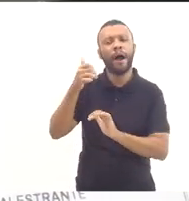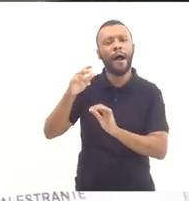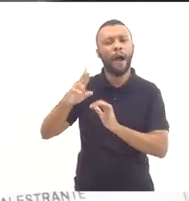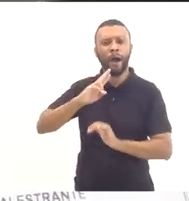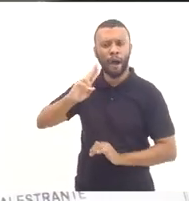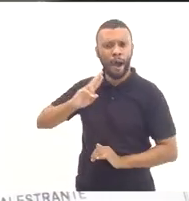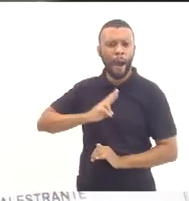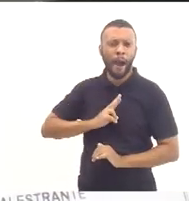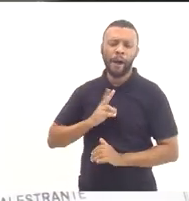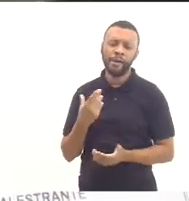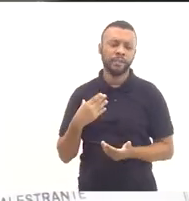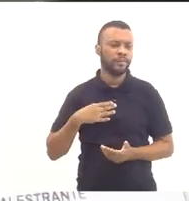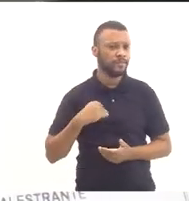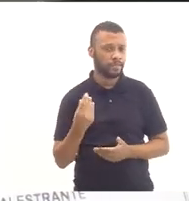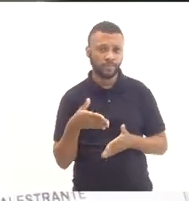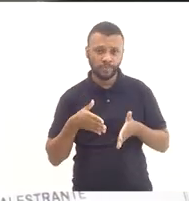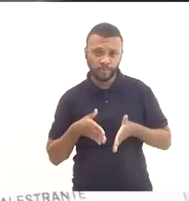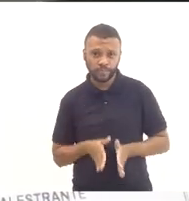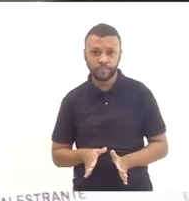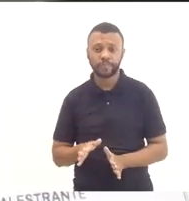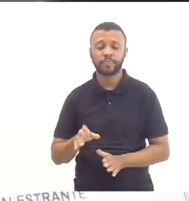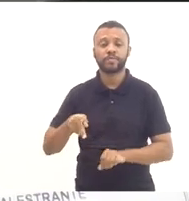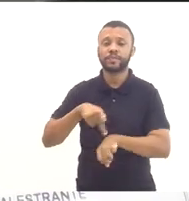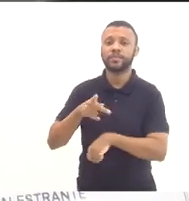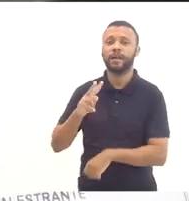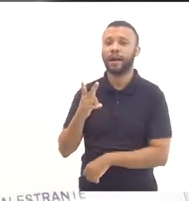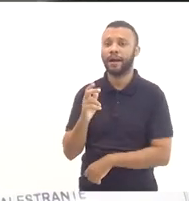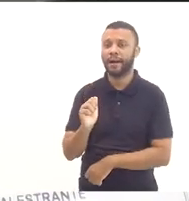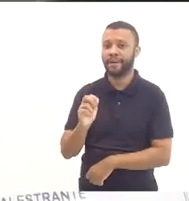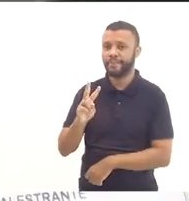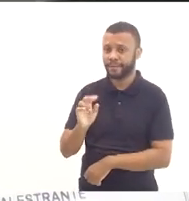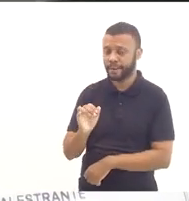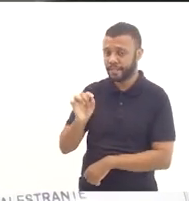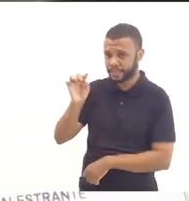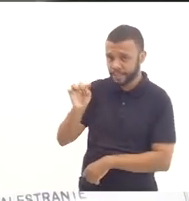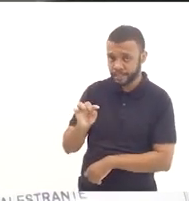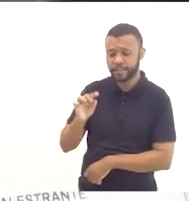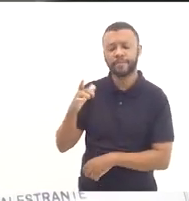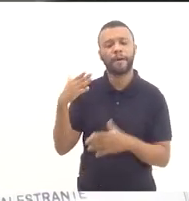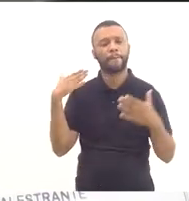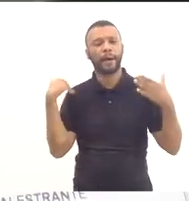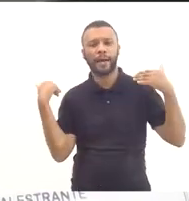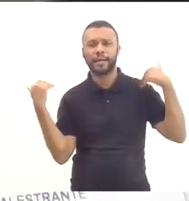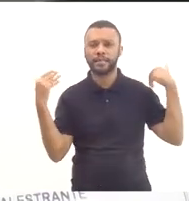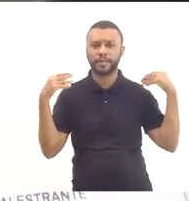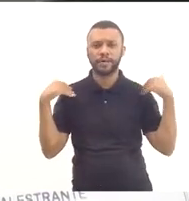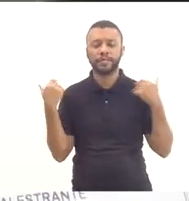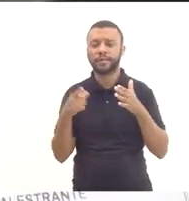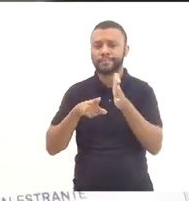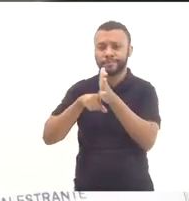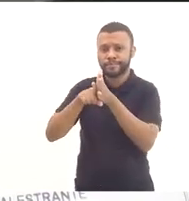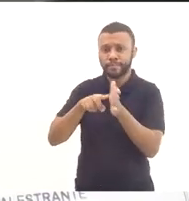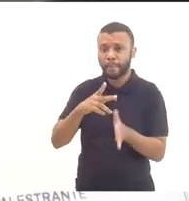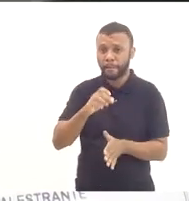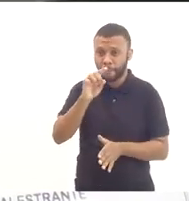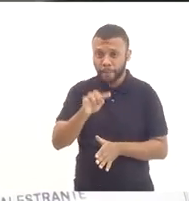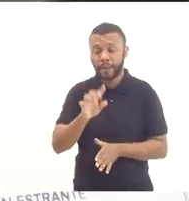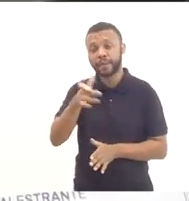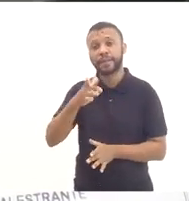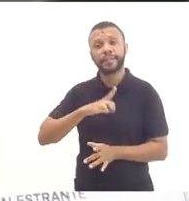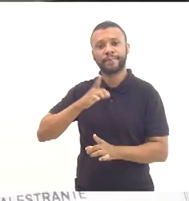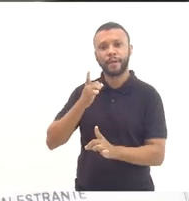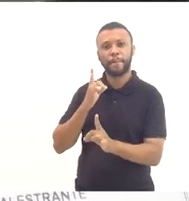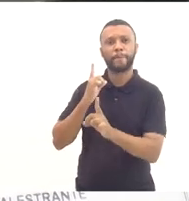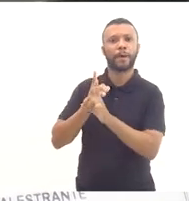falou Olha minha filha nasceu no Havaí eu tava passeando ela nasceu aqui o exame do pezinho aqui já deu esse diagnóstico